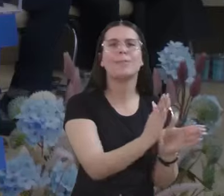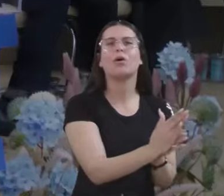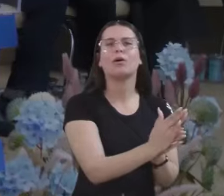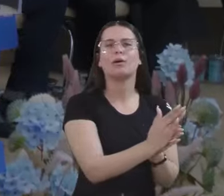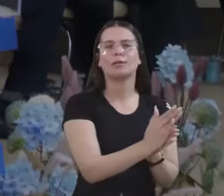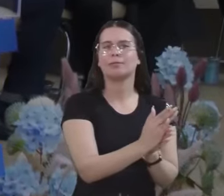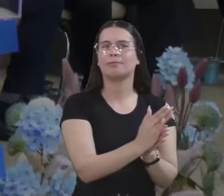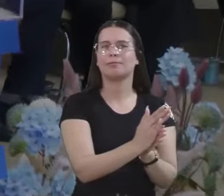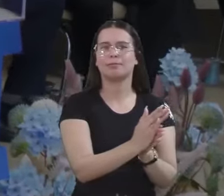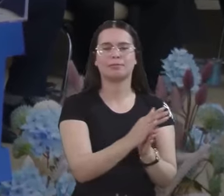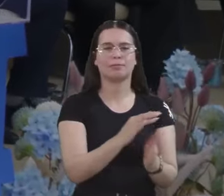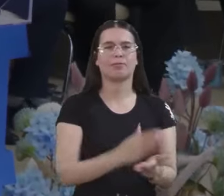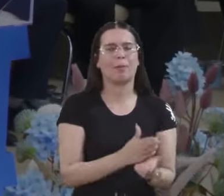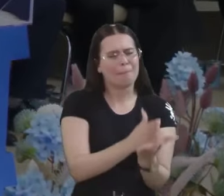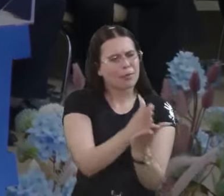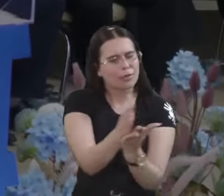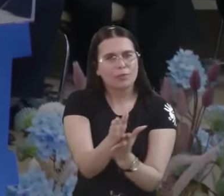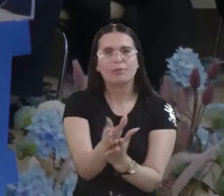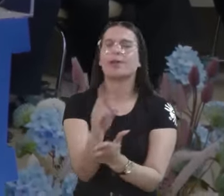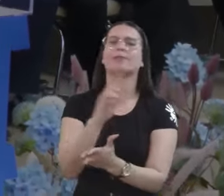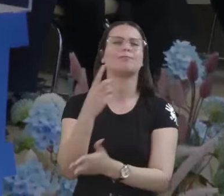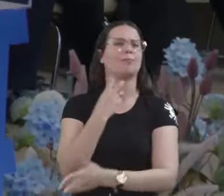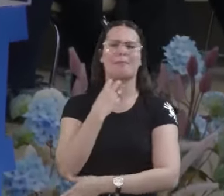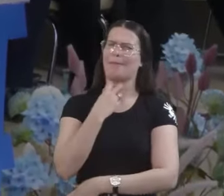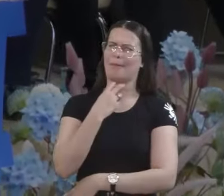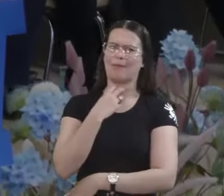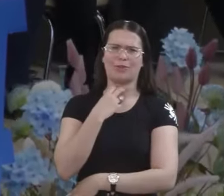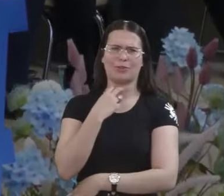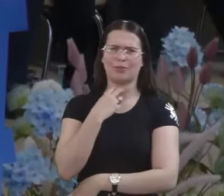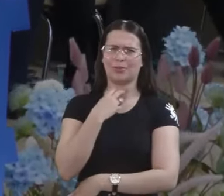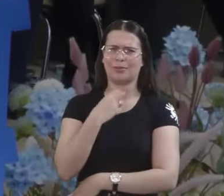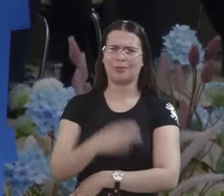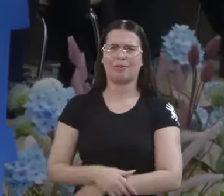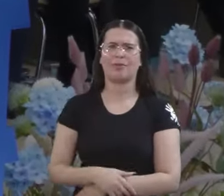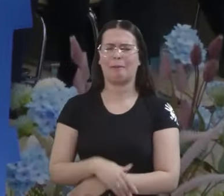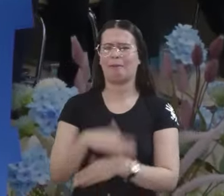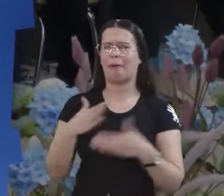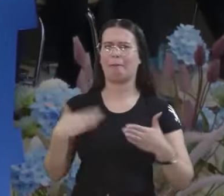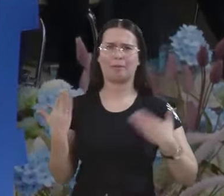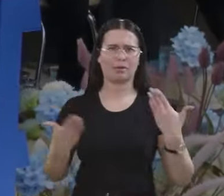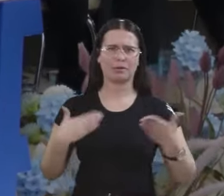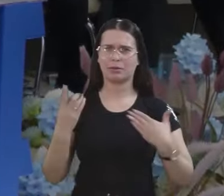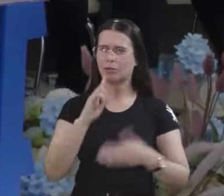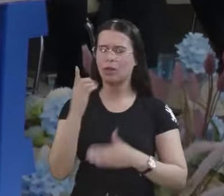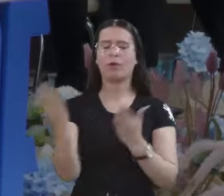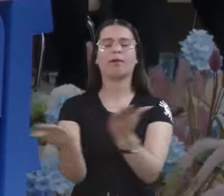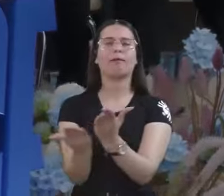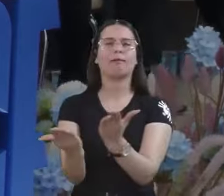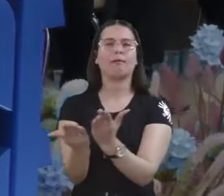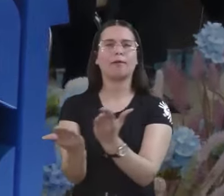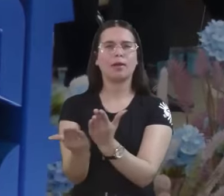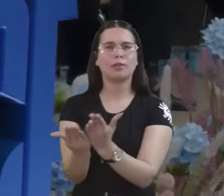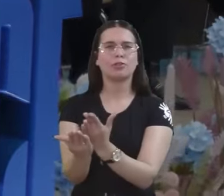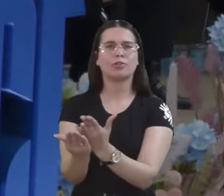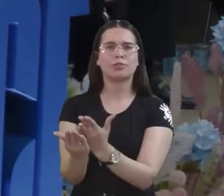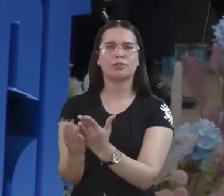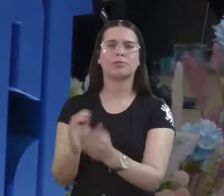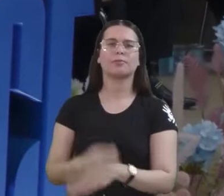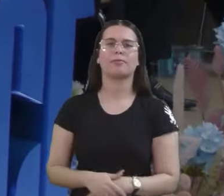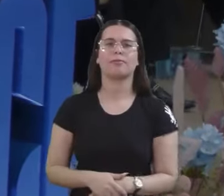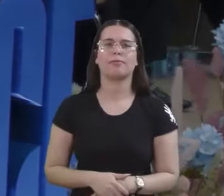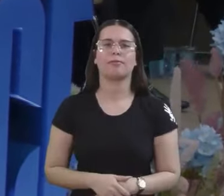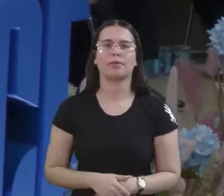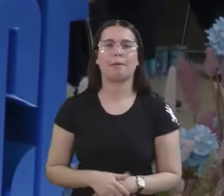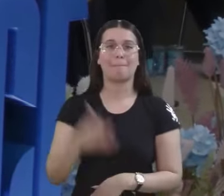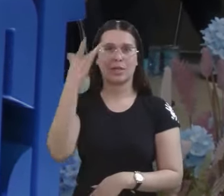tem conversa. Não tem ir para a cantina, não tem ficar no pátio, é crente. E tem gente caído lá que se